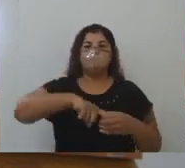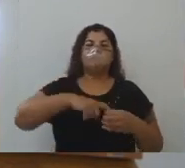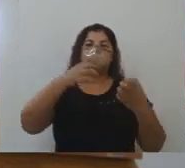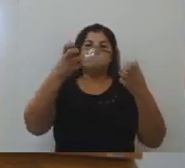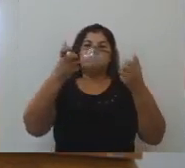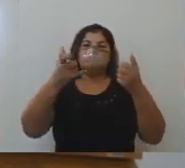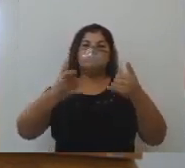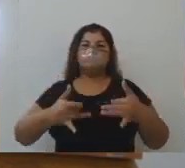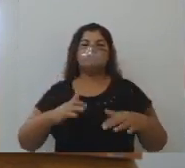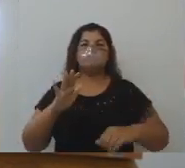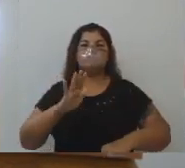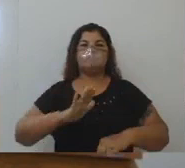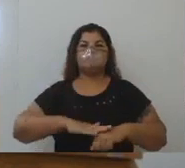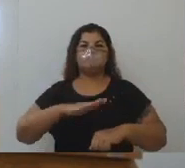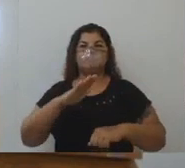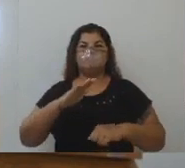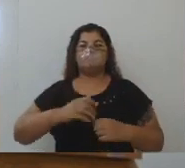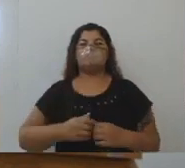falar sobre